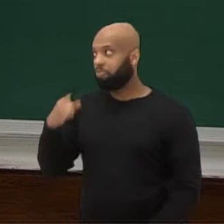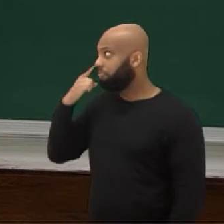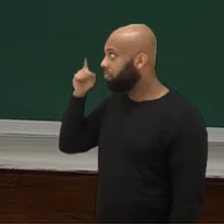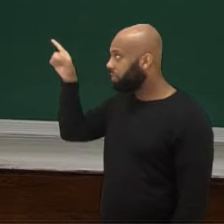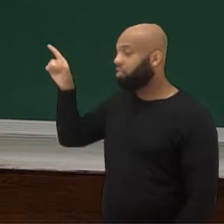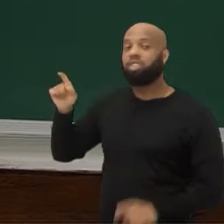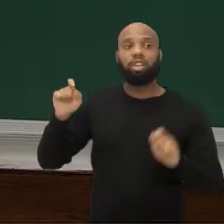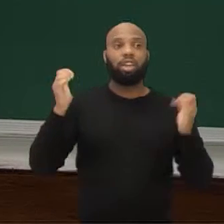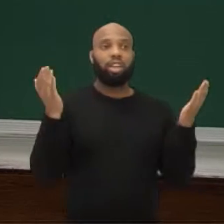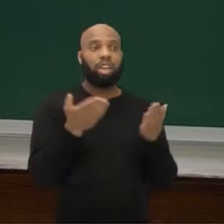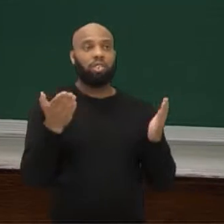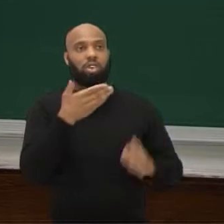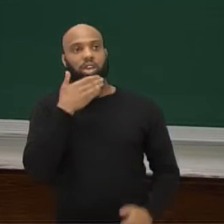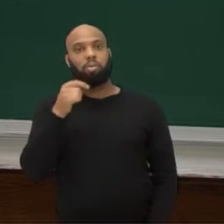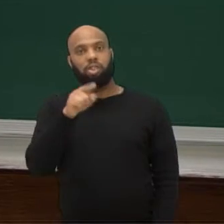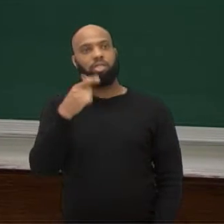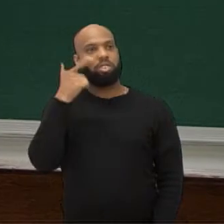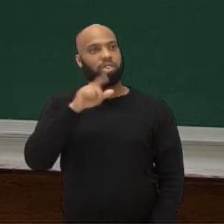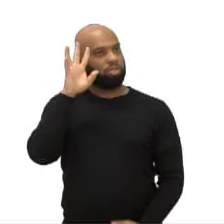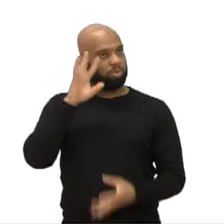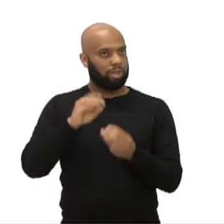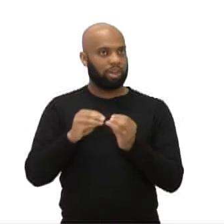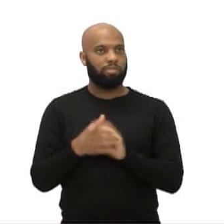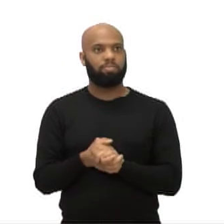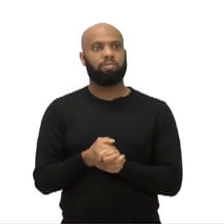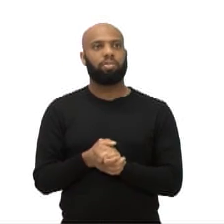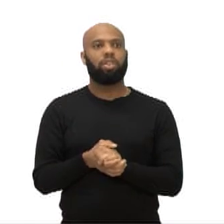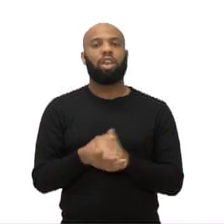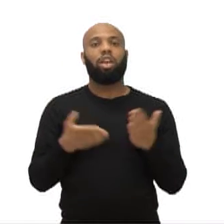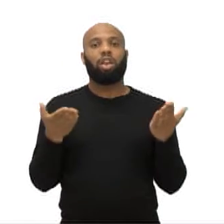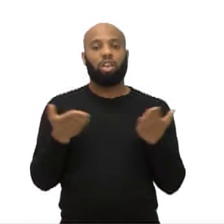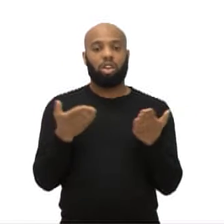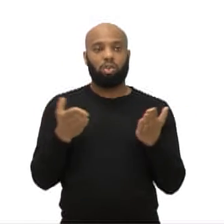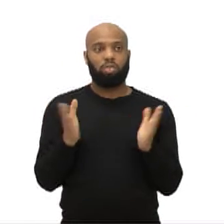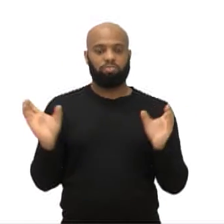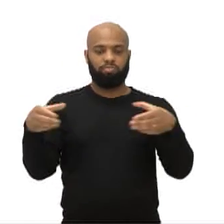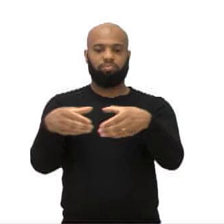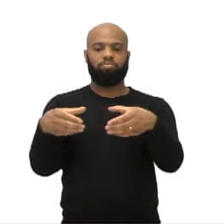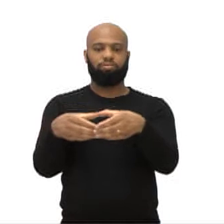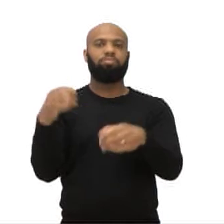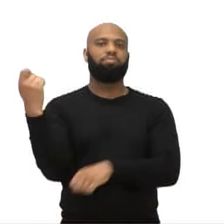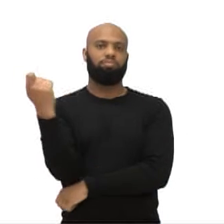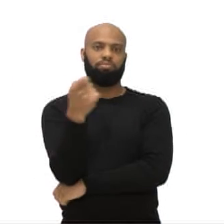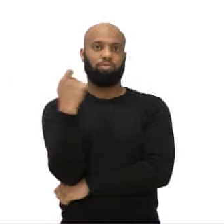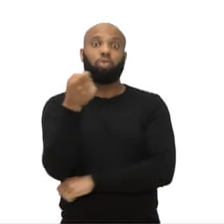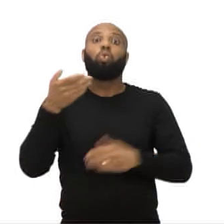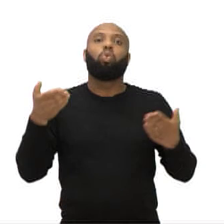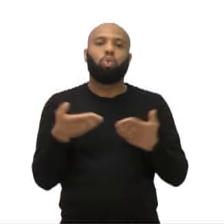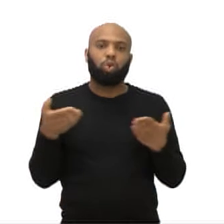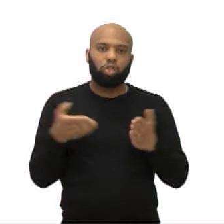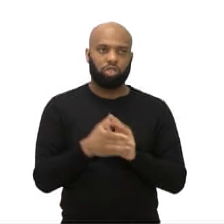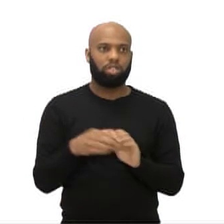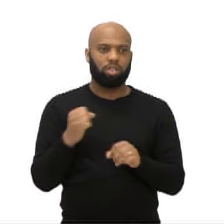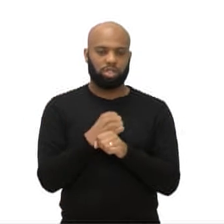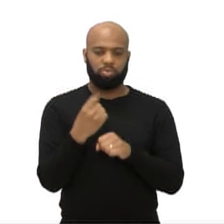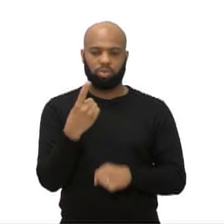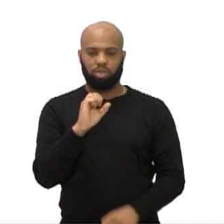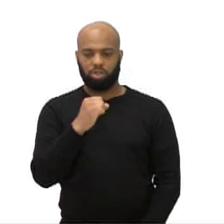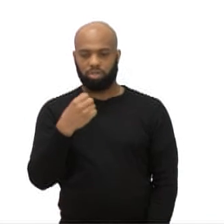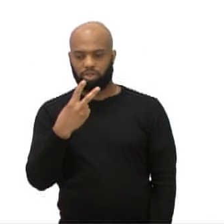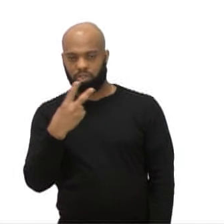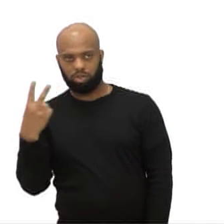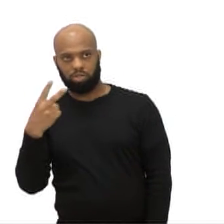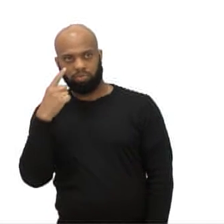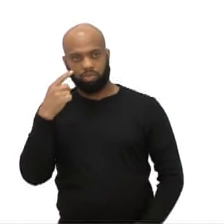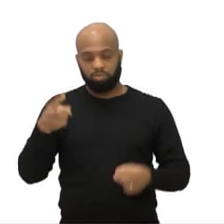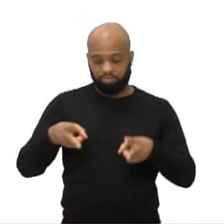que agora vai ficar melhor para você compreender, que é província de São Pedro do Rio Grande do Sul, em 1822, mas